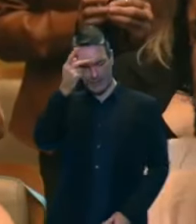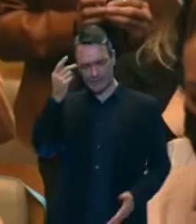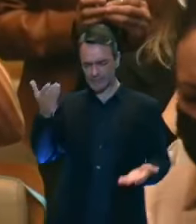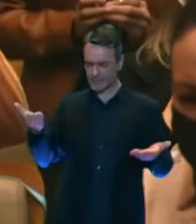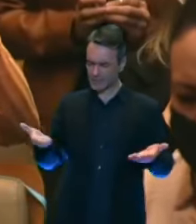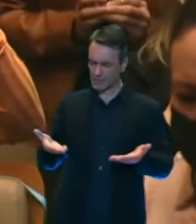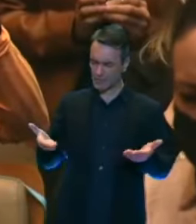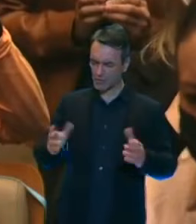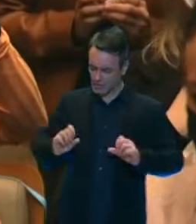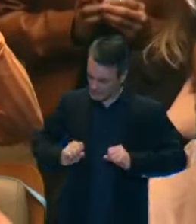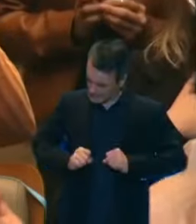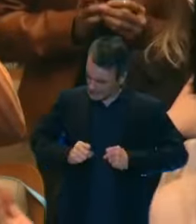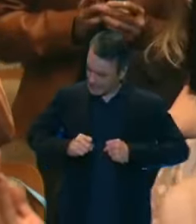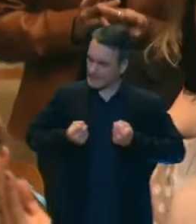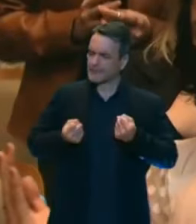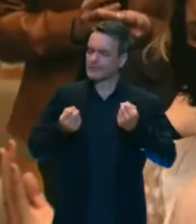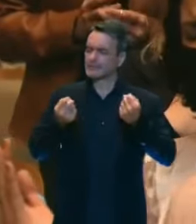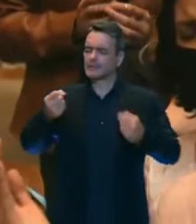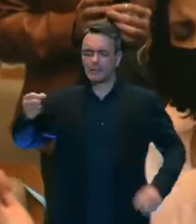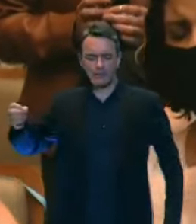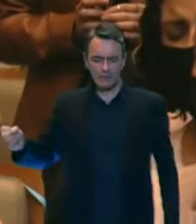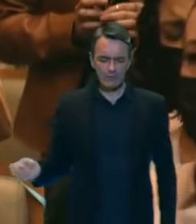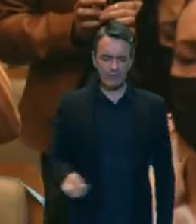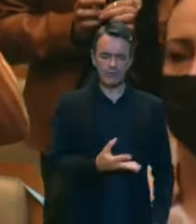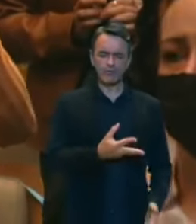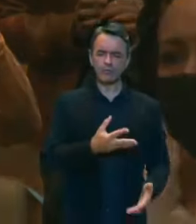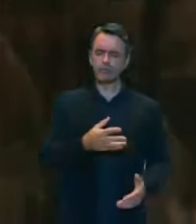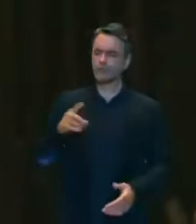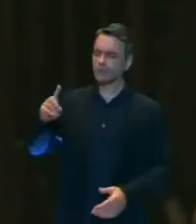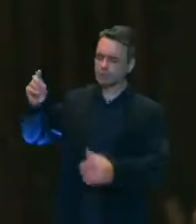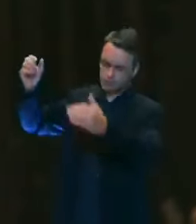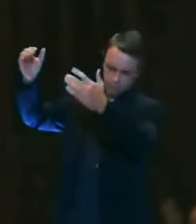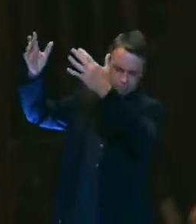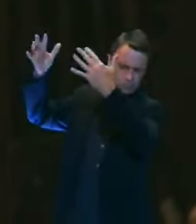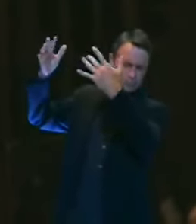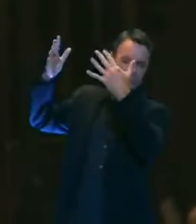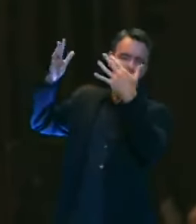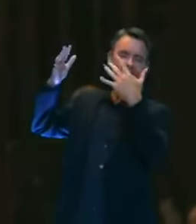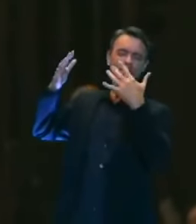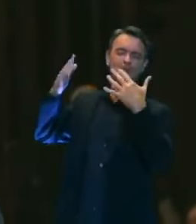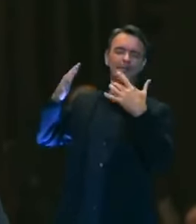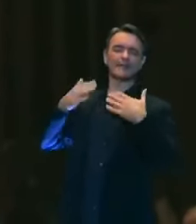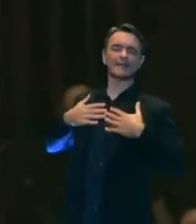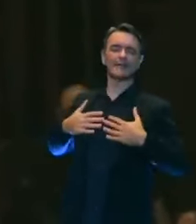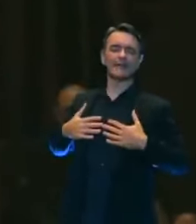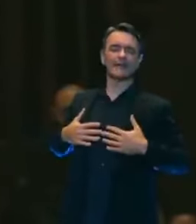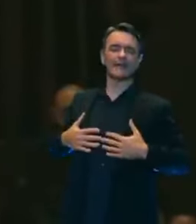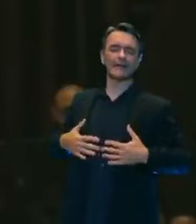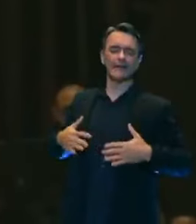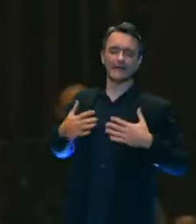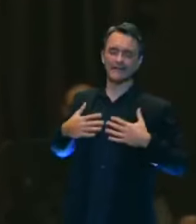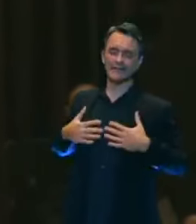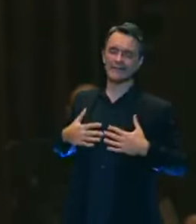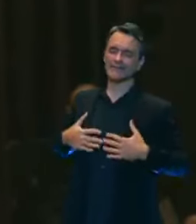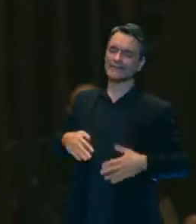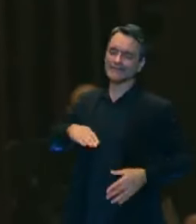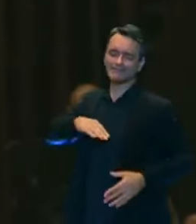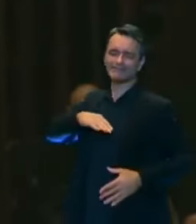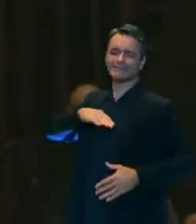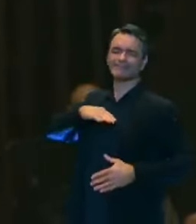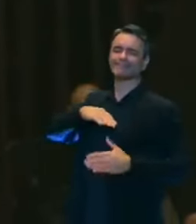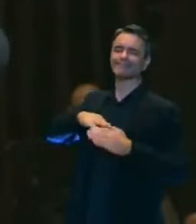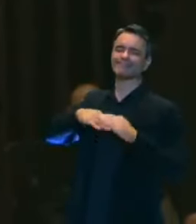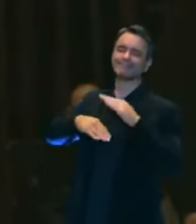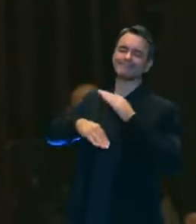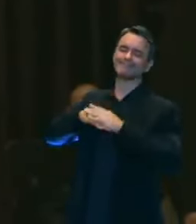Que haja um ânimo novo, um refresco do céu, que hajam sim águas que nos saciam